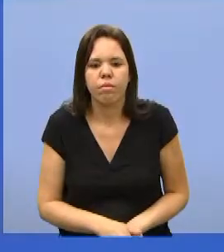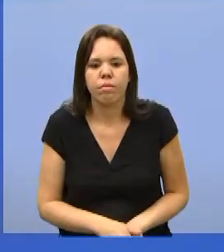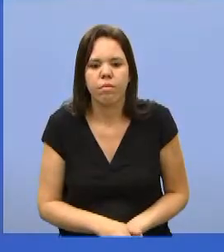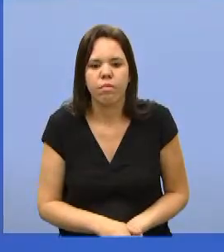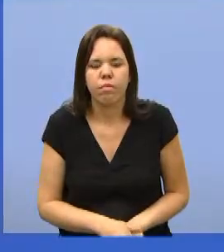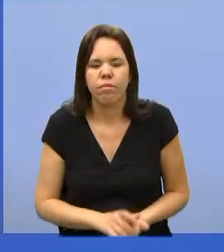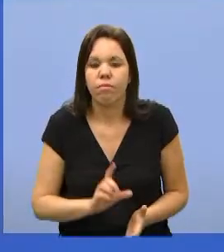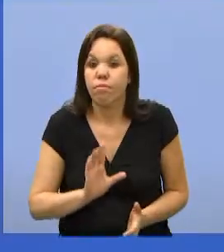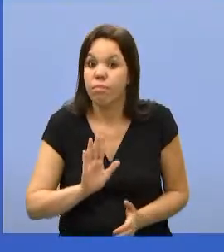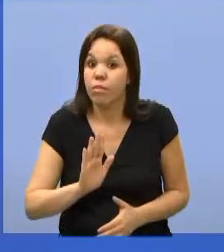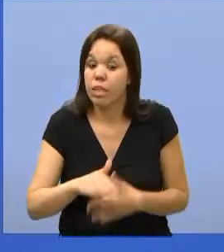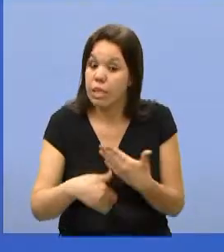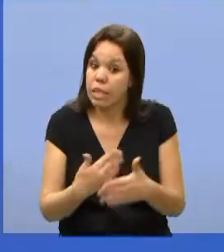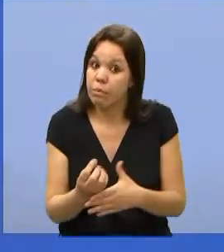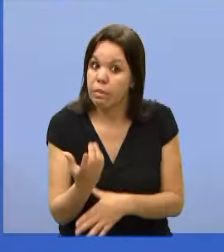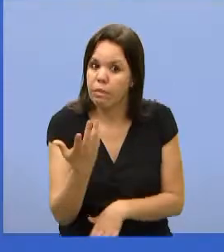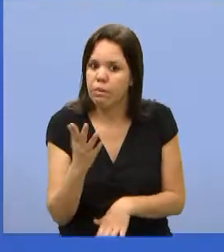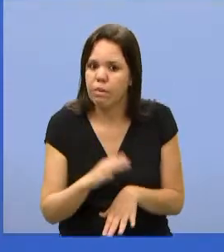Mas, de repente...